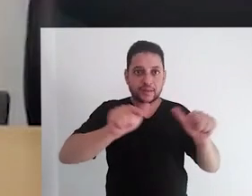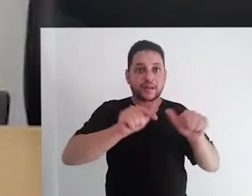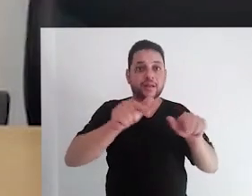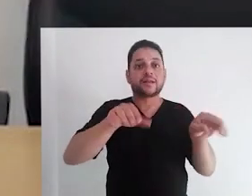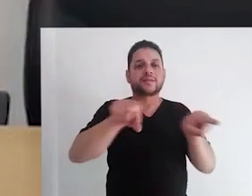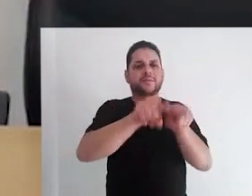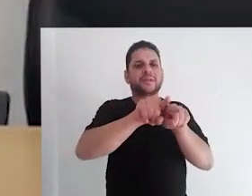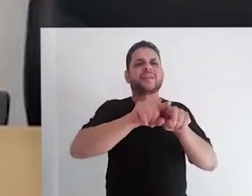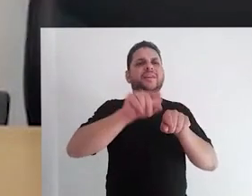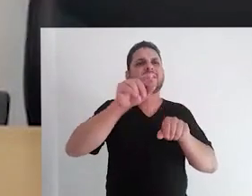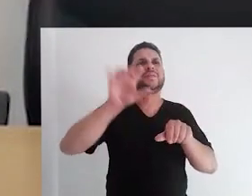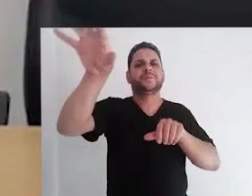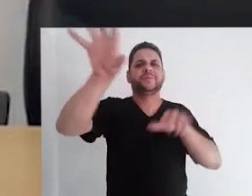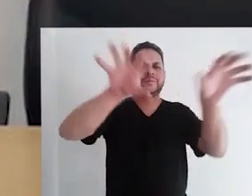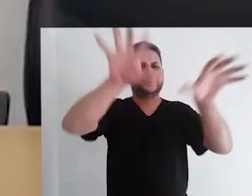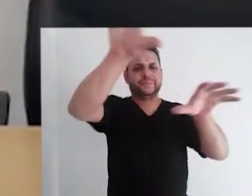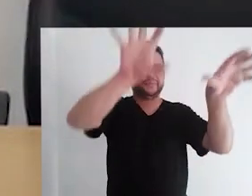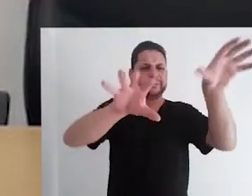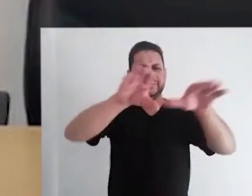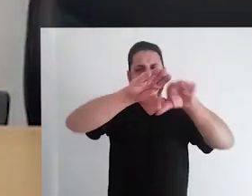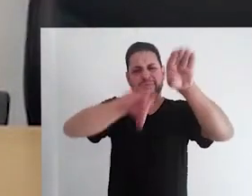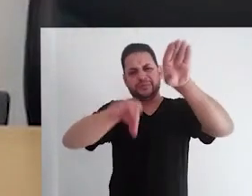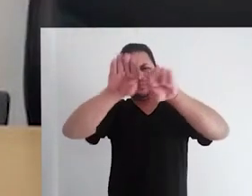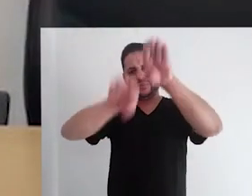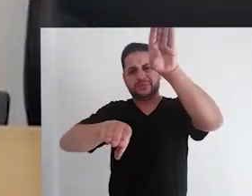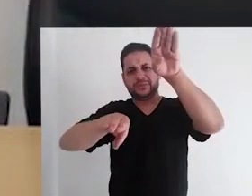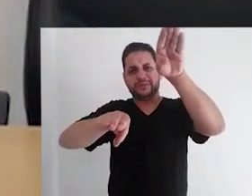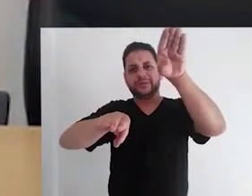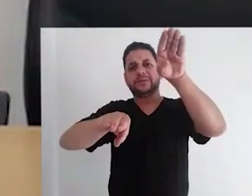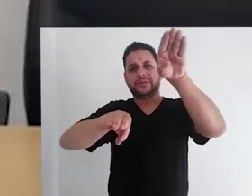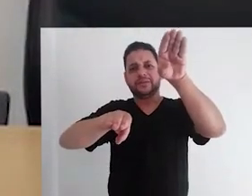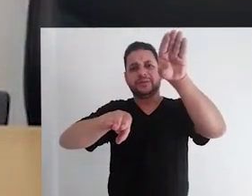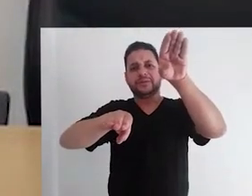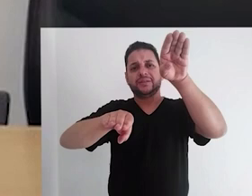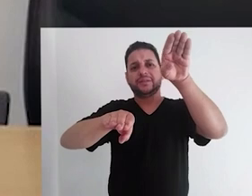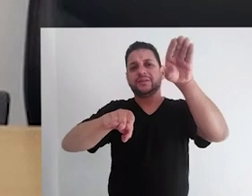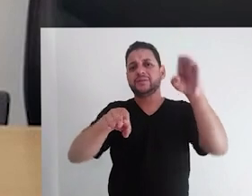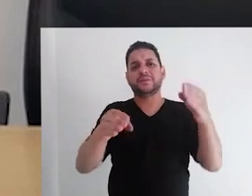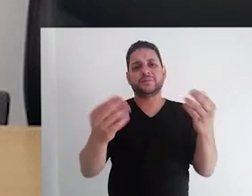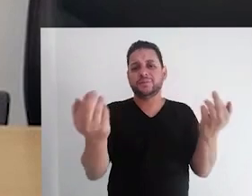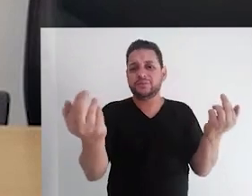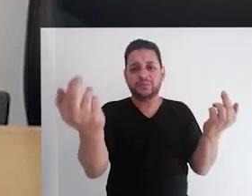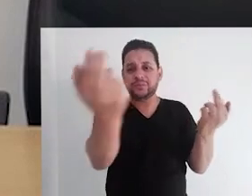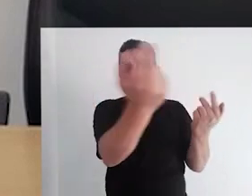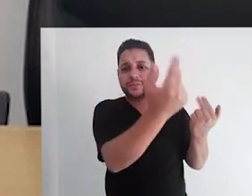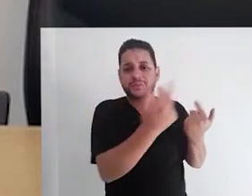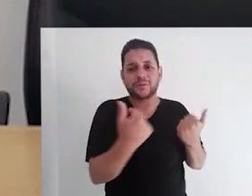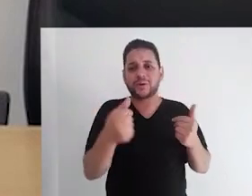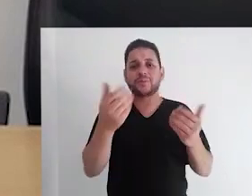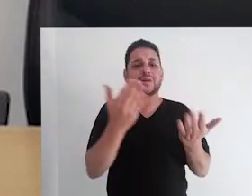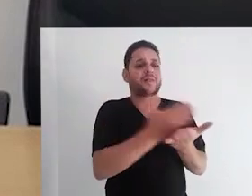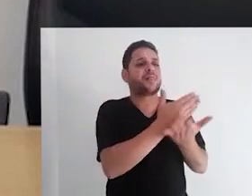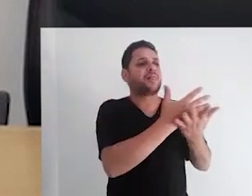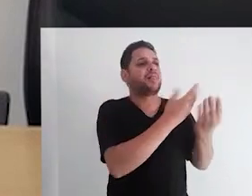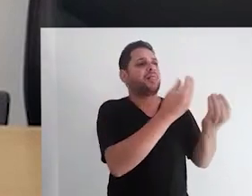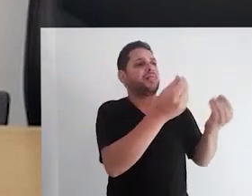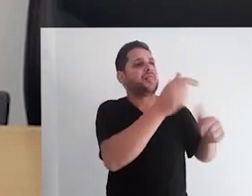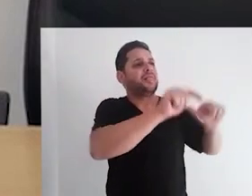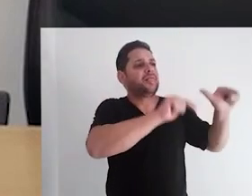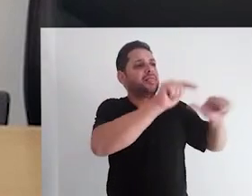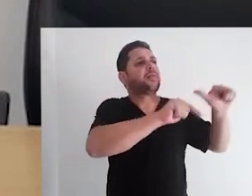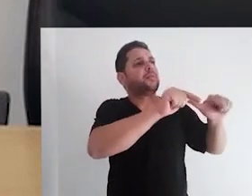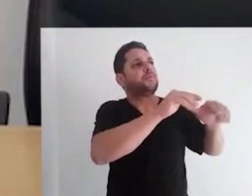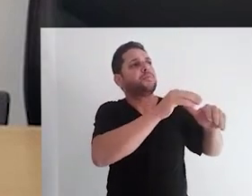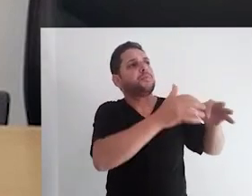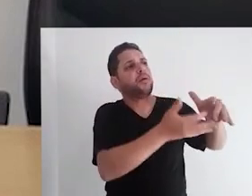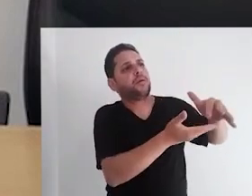regionais no recebimento de processos por unidades que têm a mesma competência. Não é possível mais conviver com uma situação em que, numa